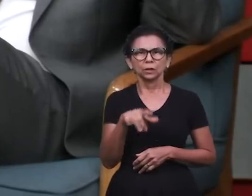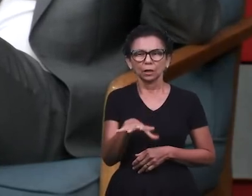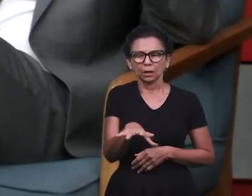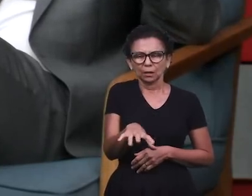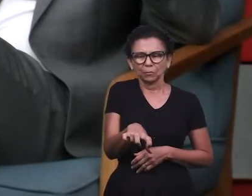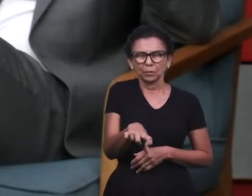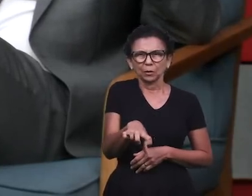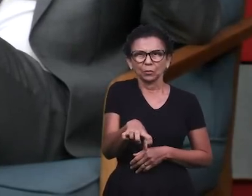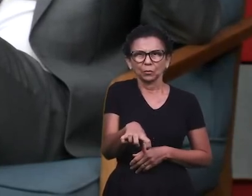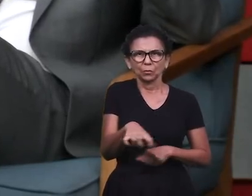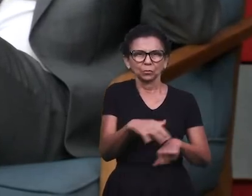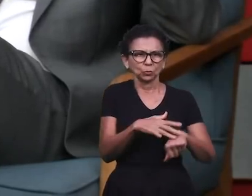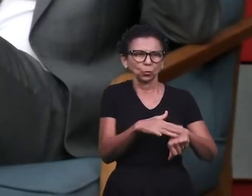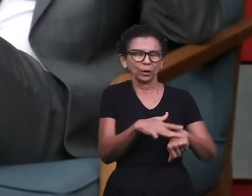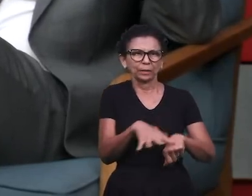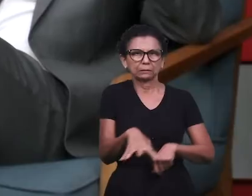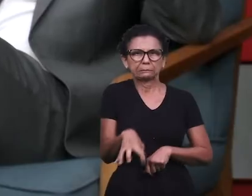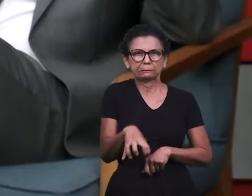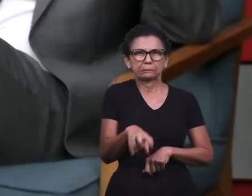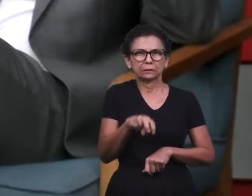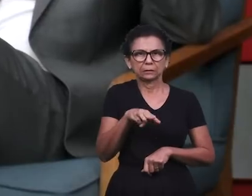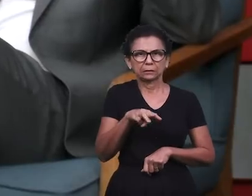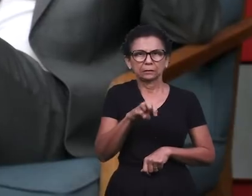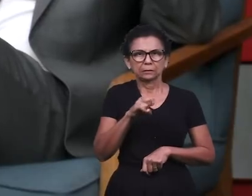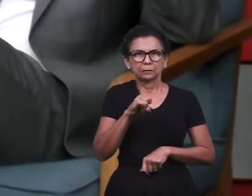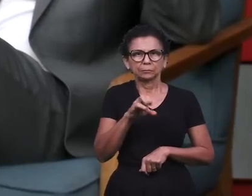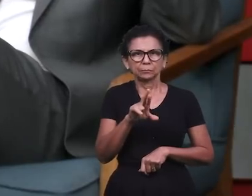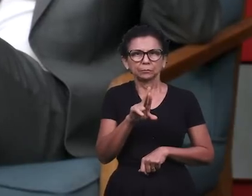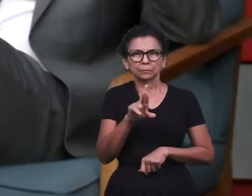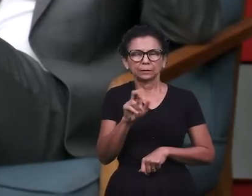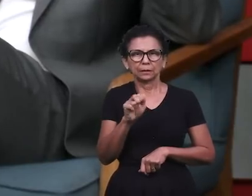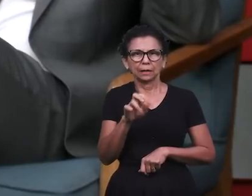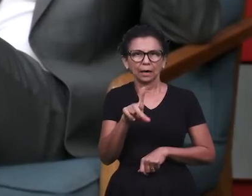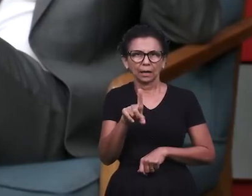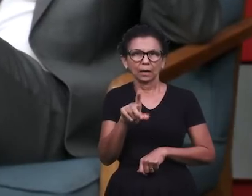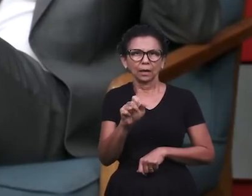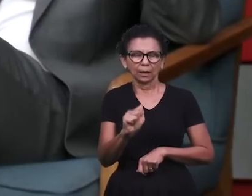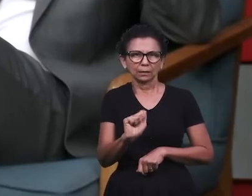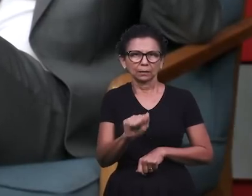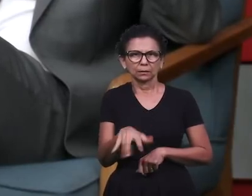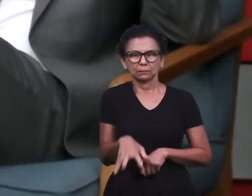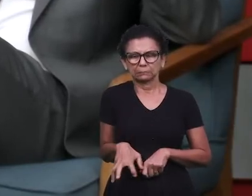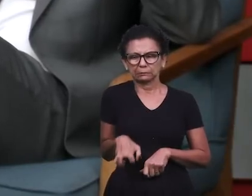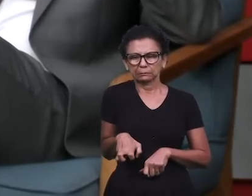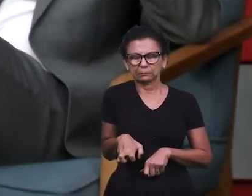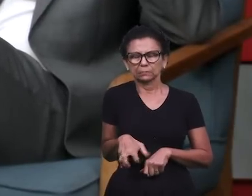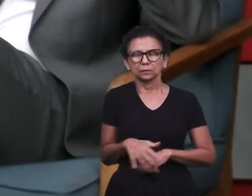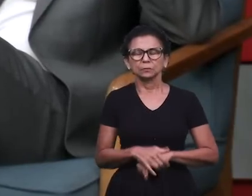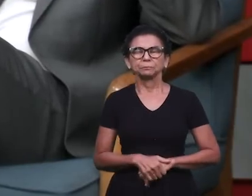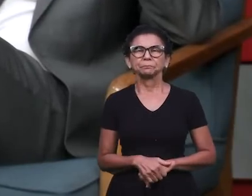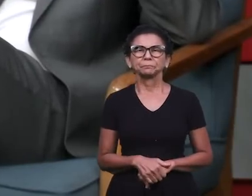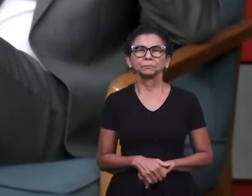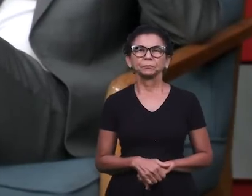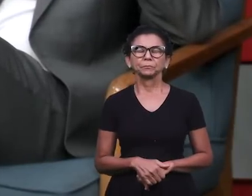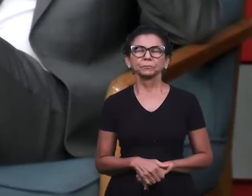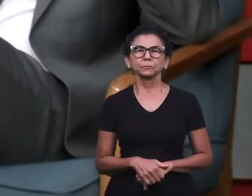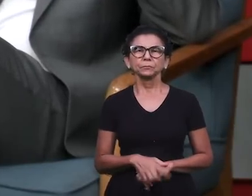não viu, quem não assistiu pode ver nos programas anteriores. Falamos